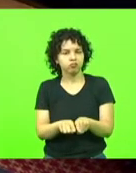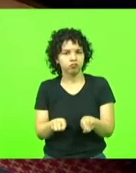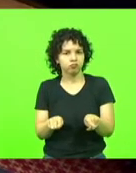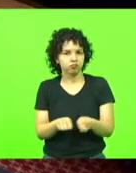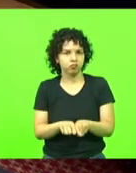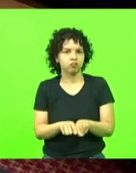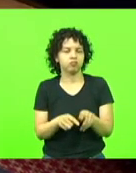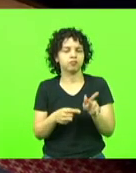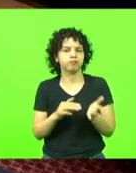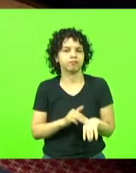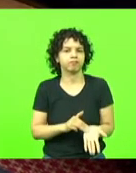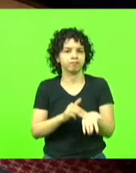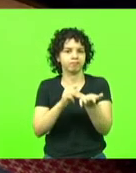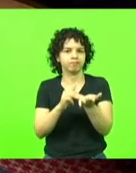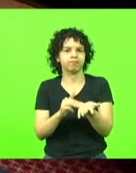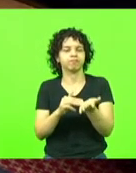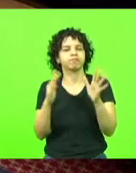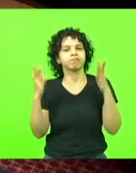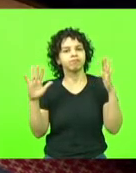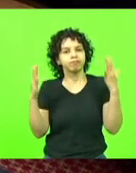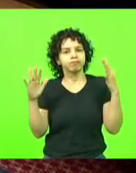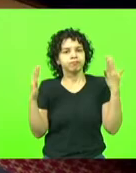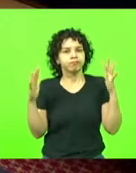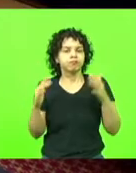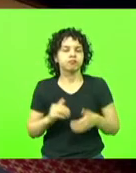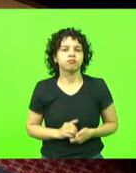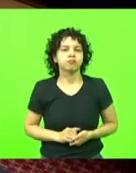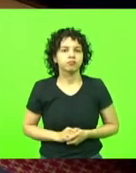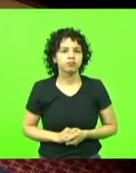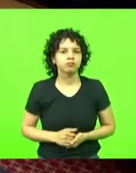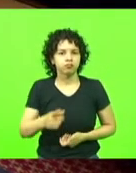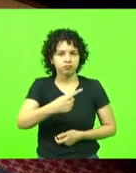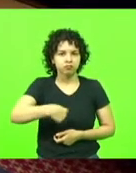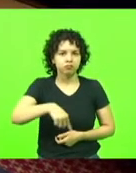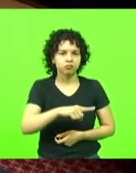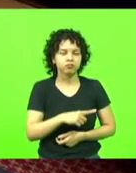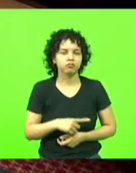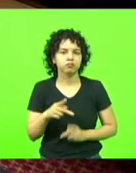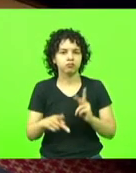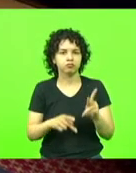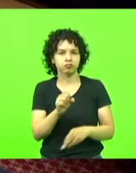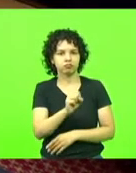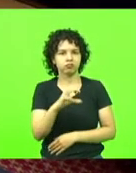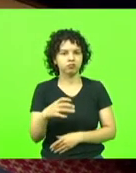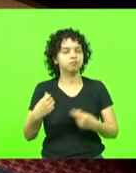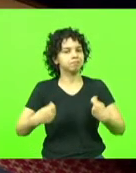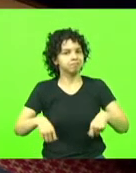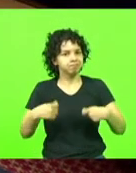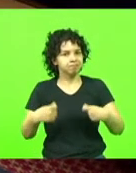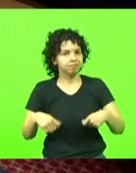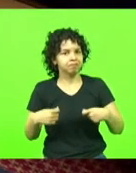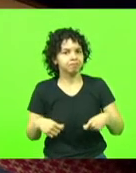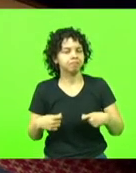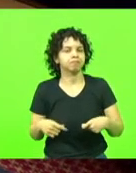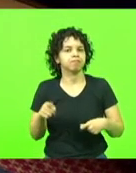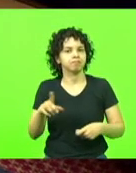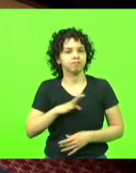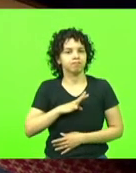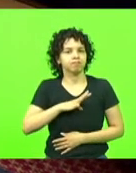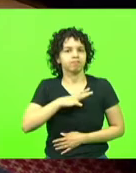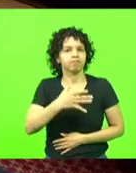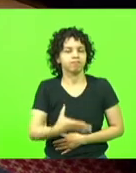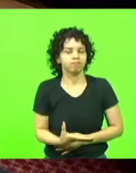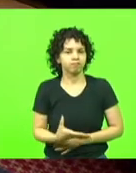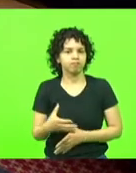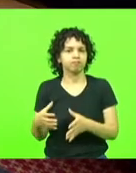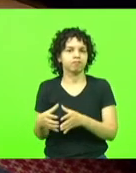essa moção de apoio ao Criciúma Esporte Clube. Nós, catarinenses, estamos precisando da garra do Tigre novamente na Série